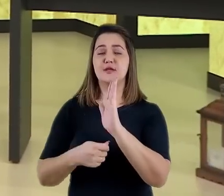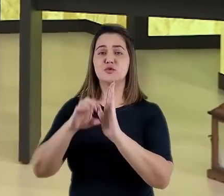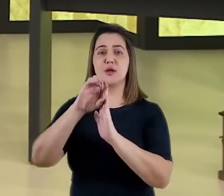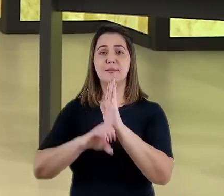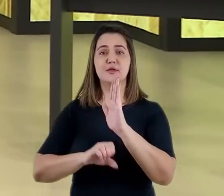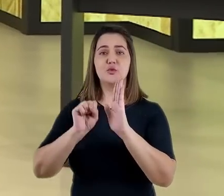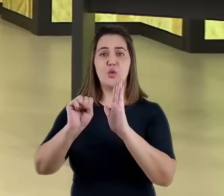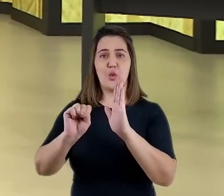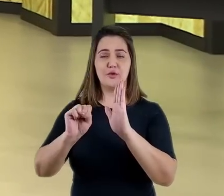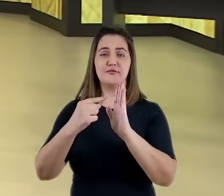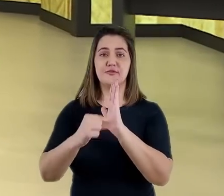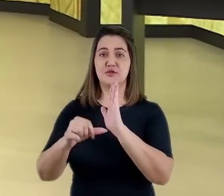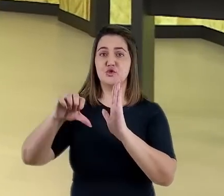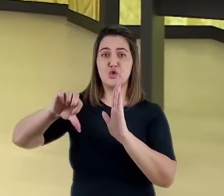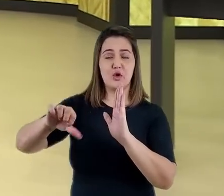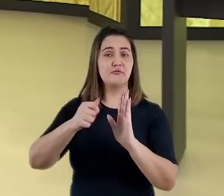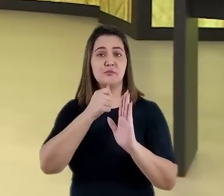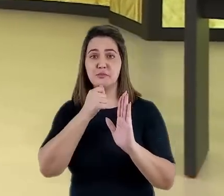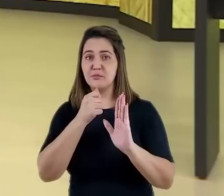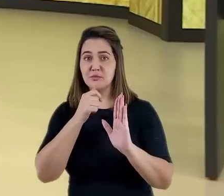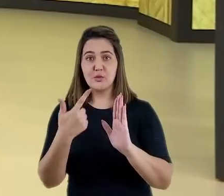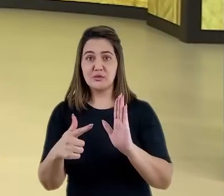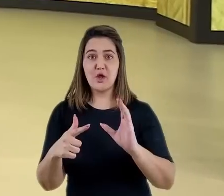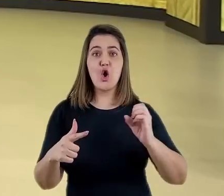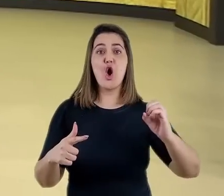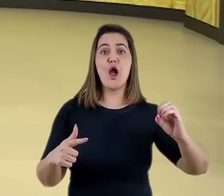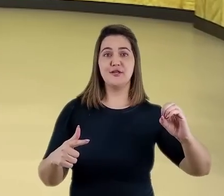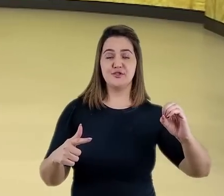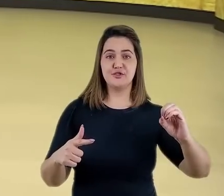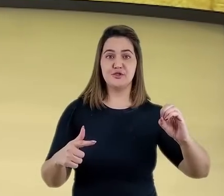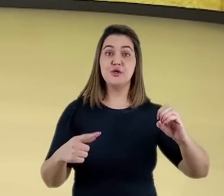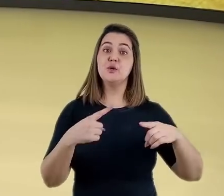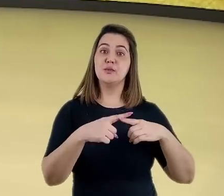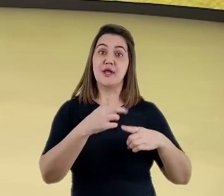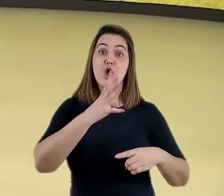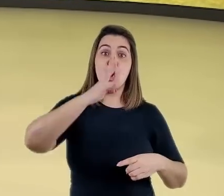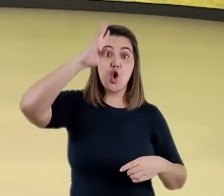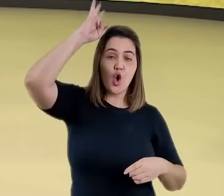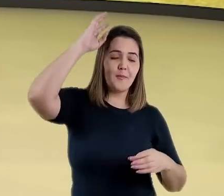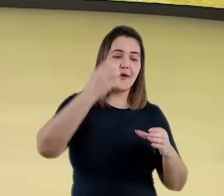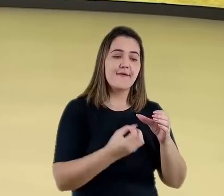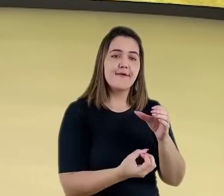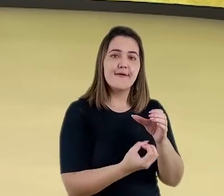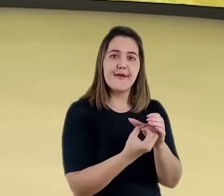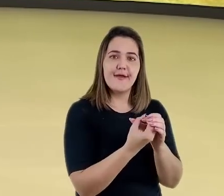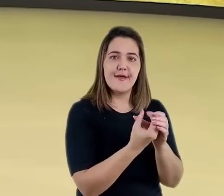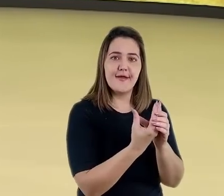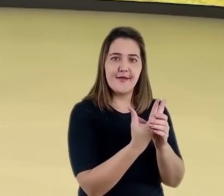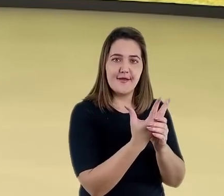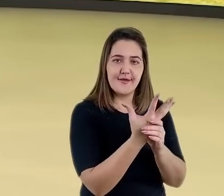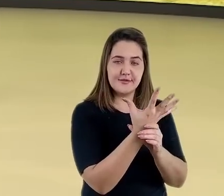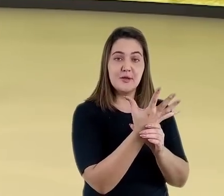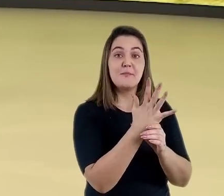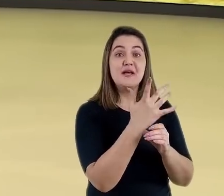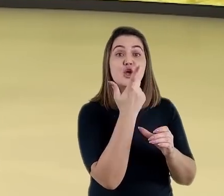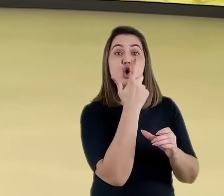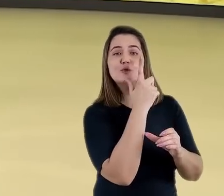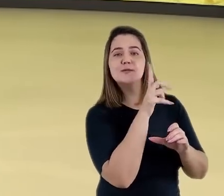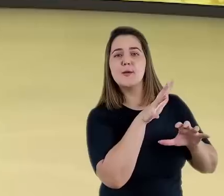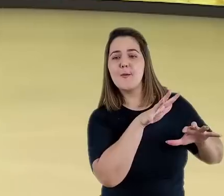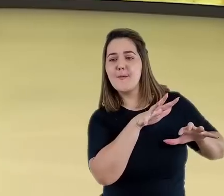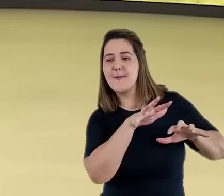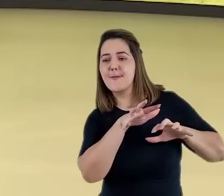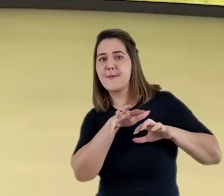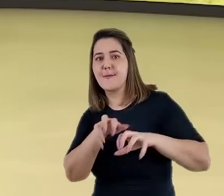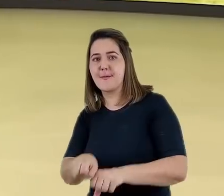na profecia de Daniel 8, verso 9, pois o fato dele vir dali, dele crescer nestas